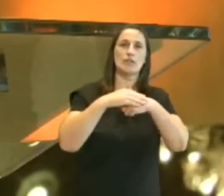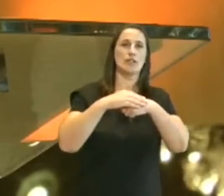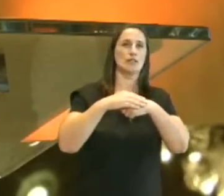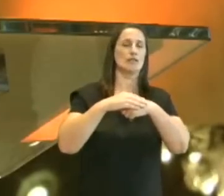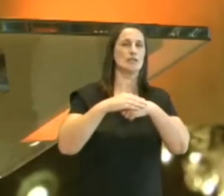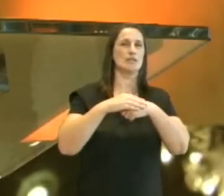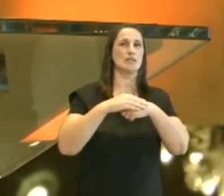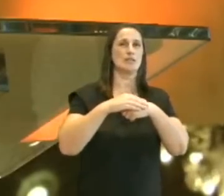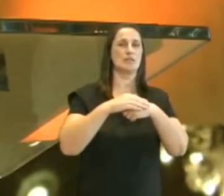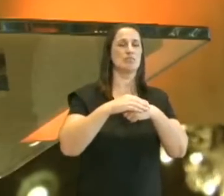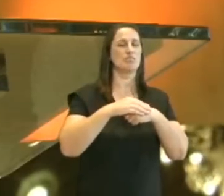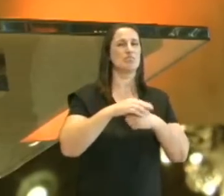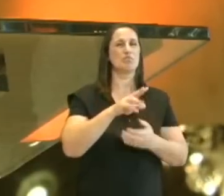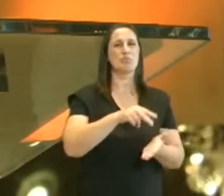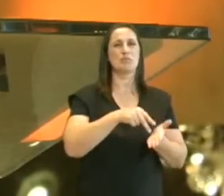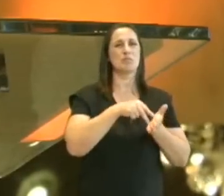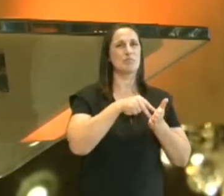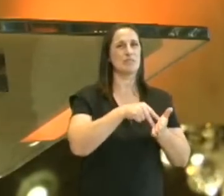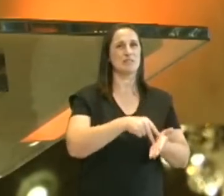cinzas.